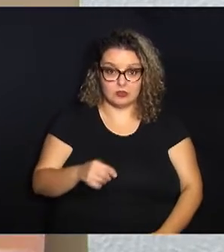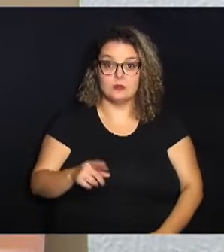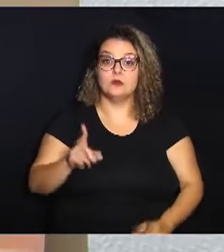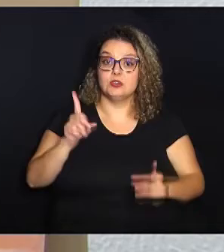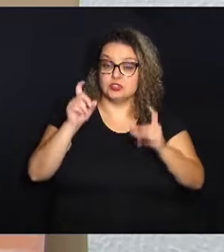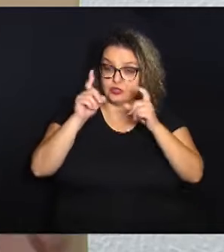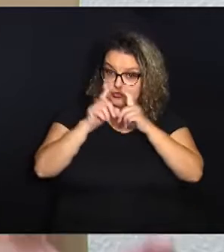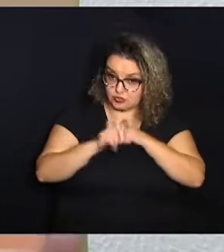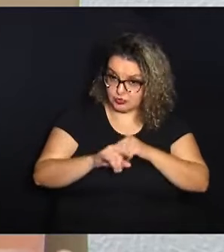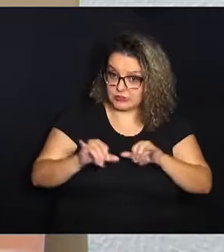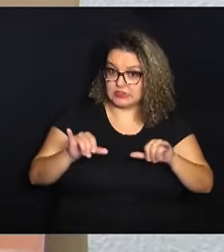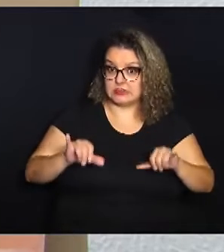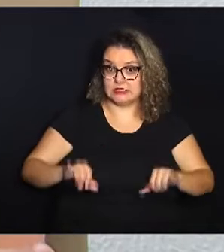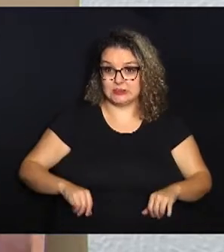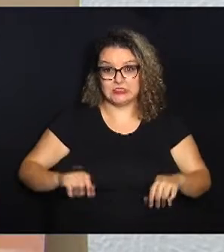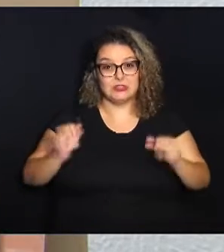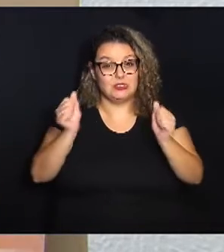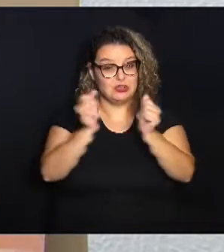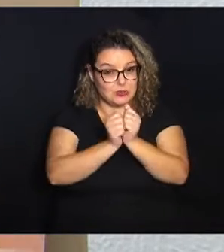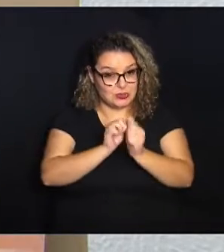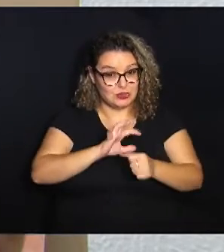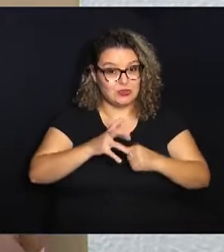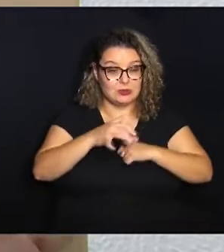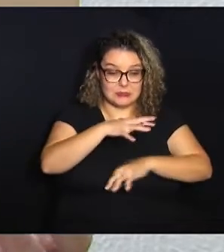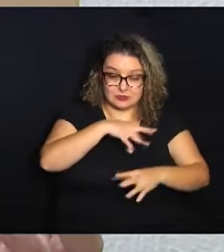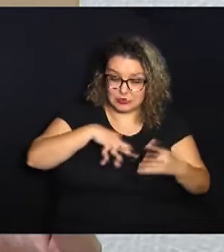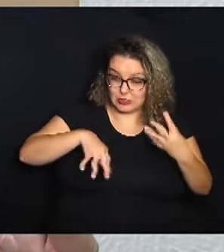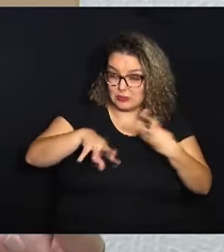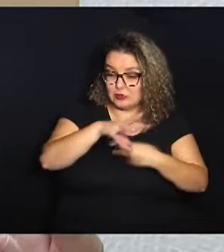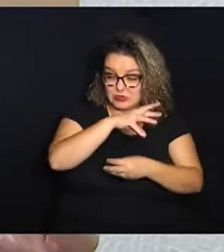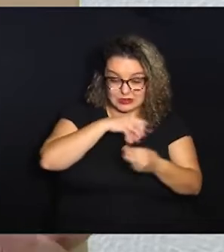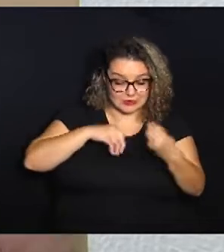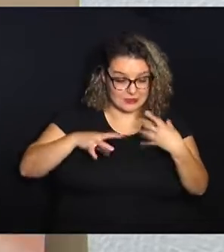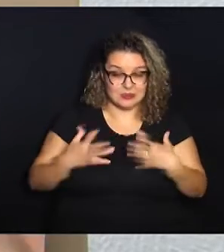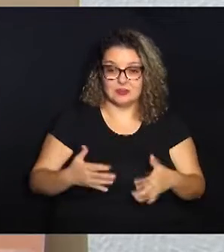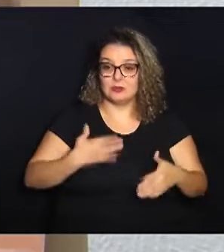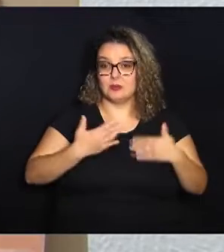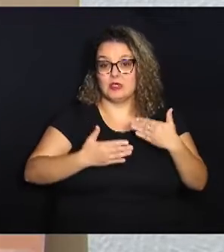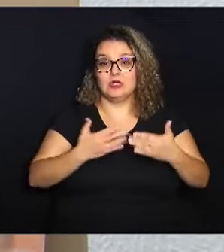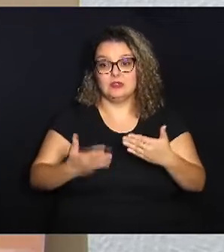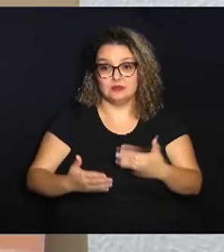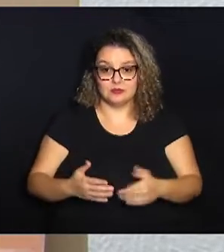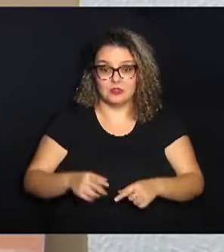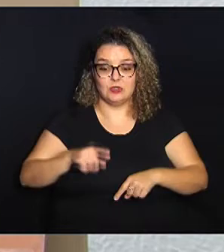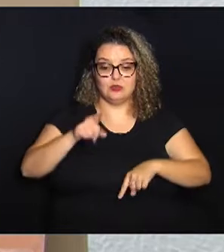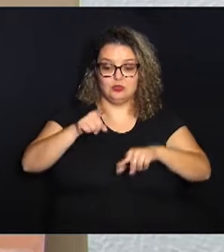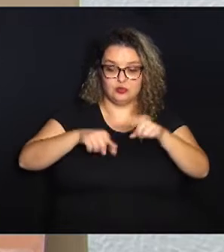doloroso, junto com a pandemia, né? Foi realmente um processo muito de